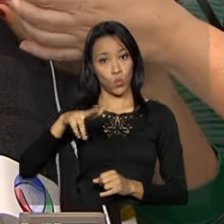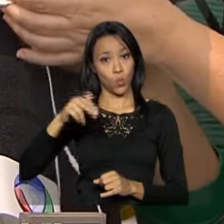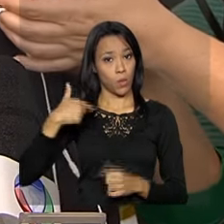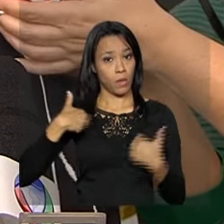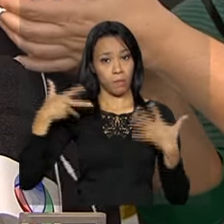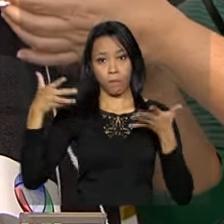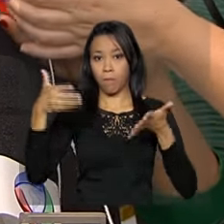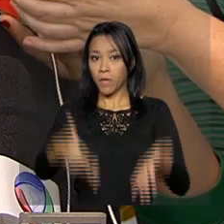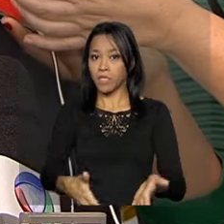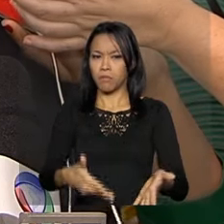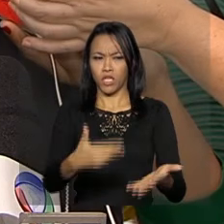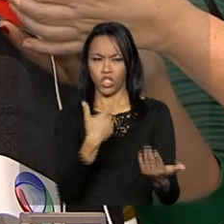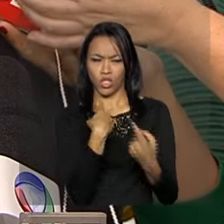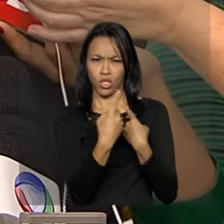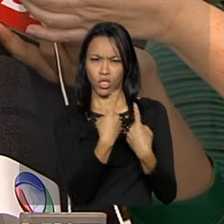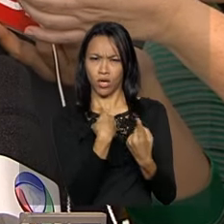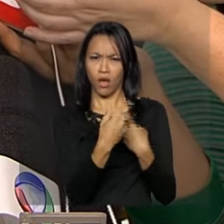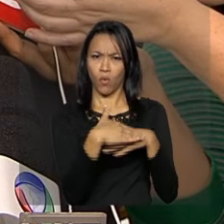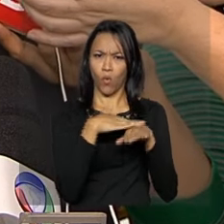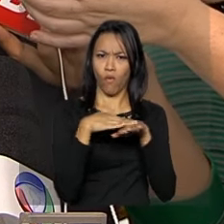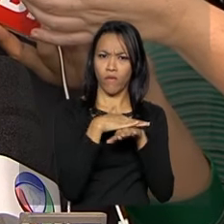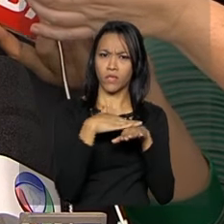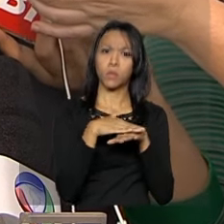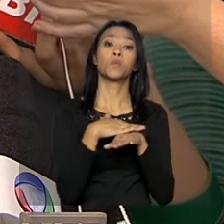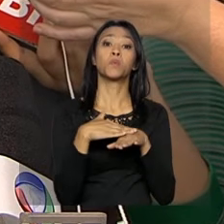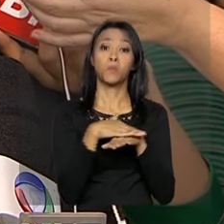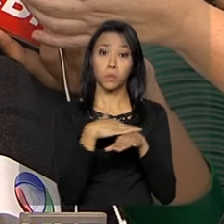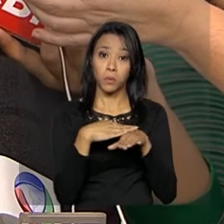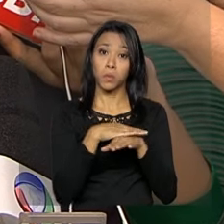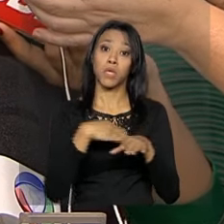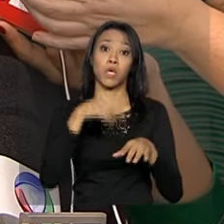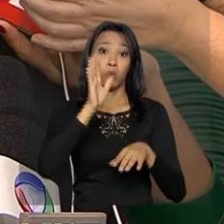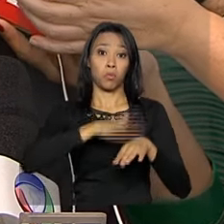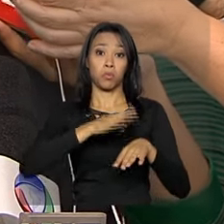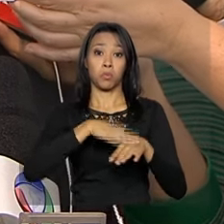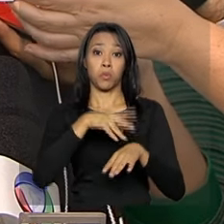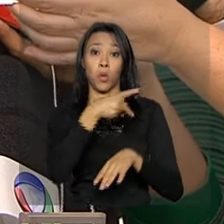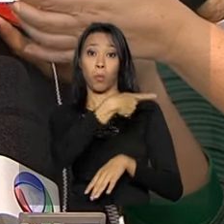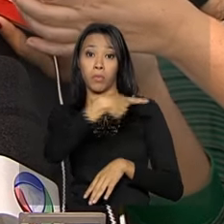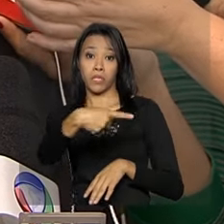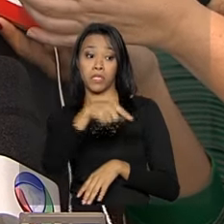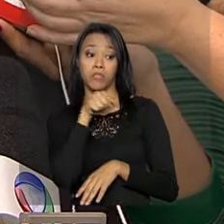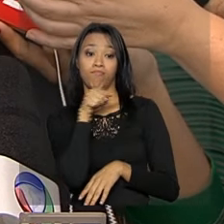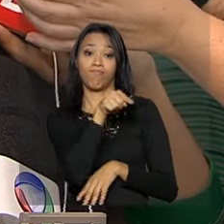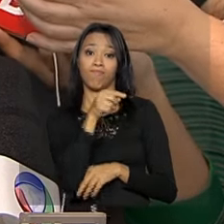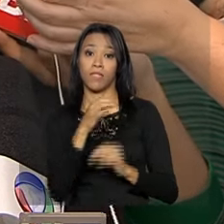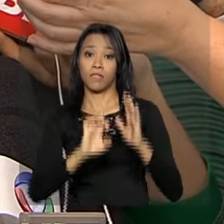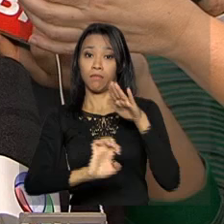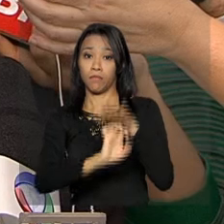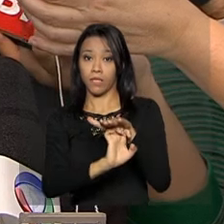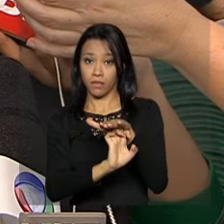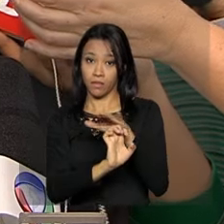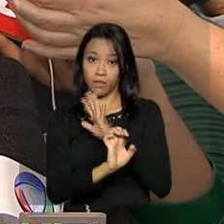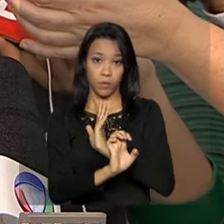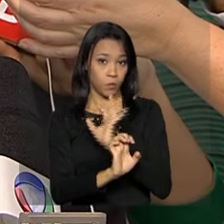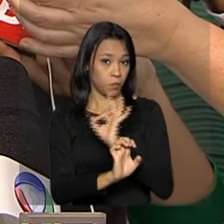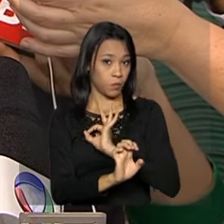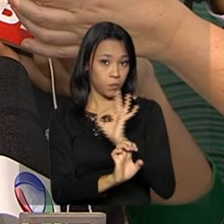qualquer diálogo com o presidente da referida empresa onde tivesse